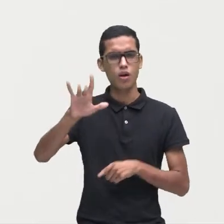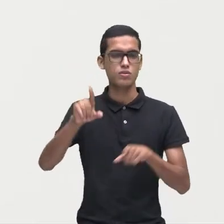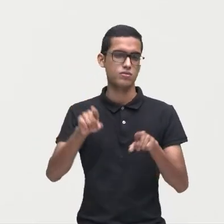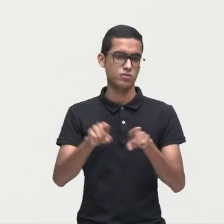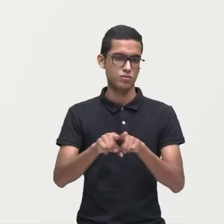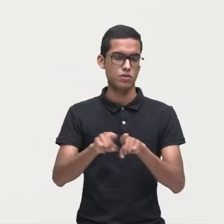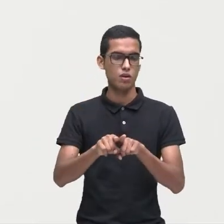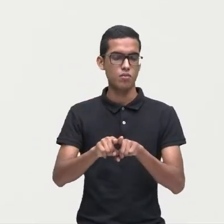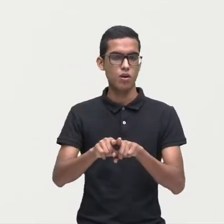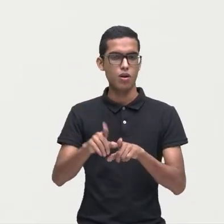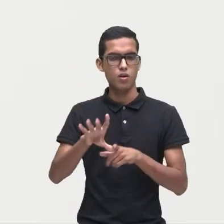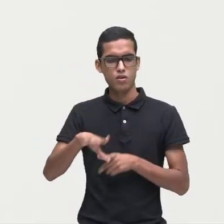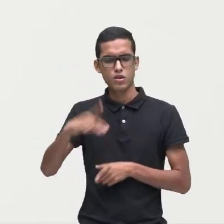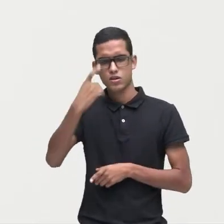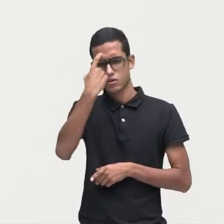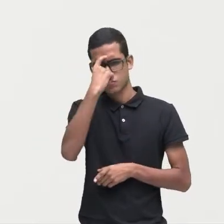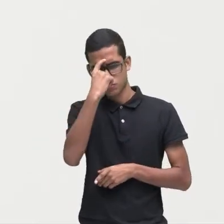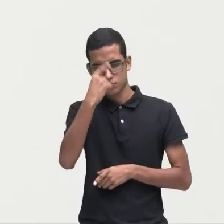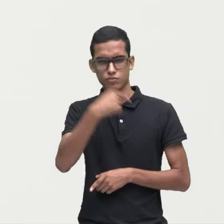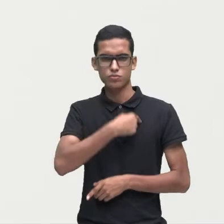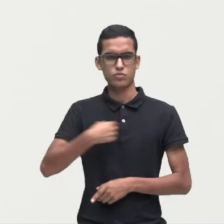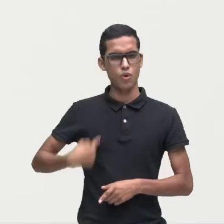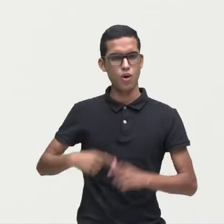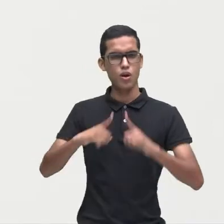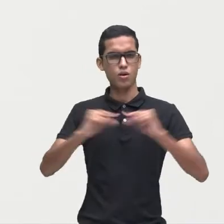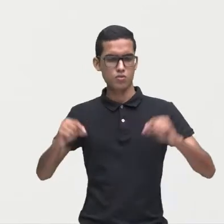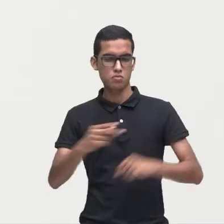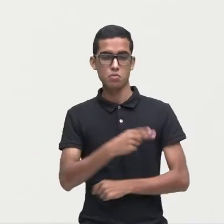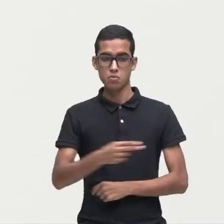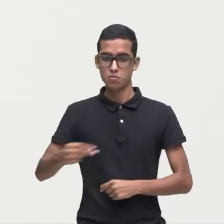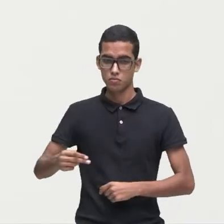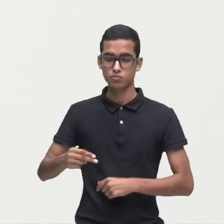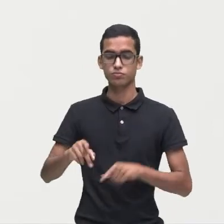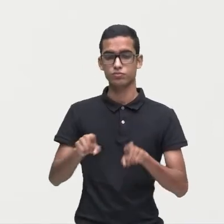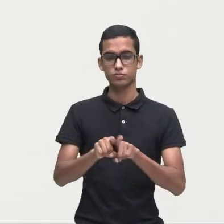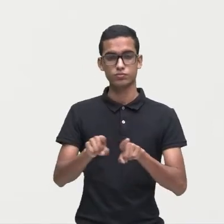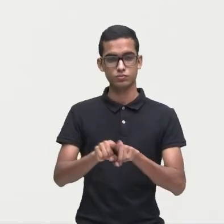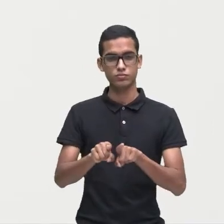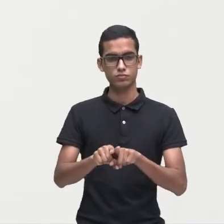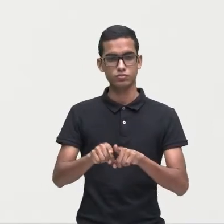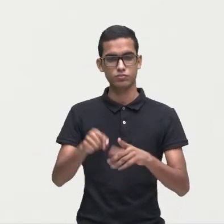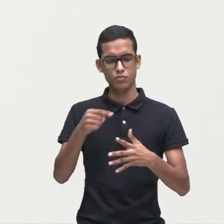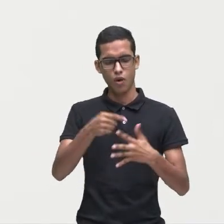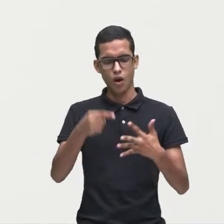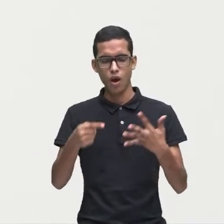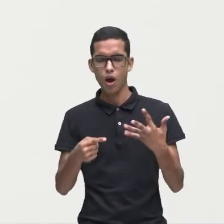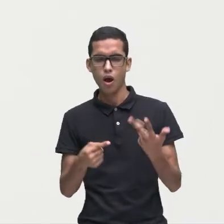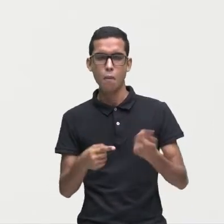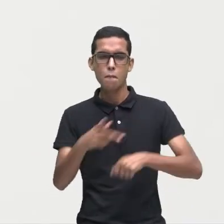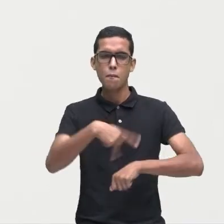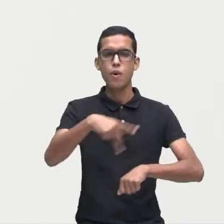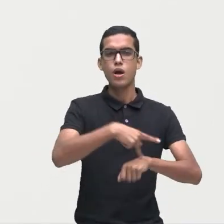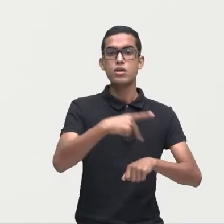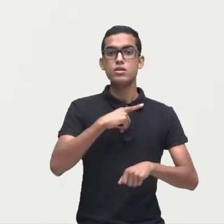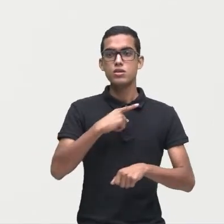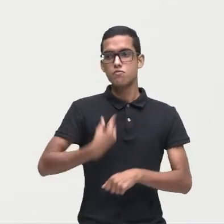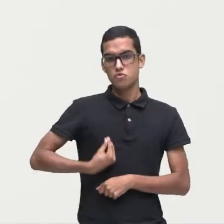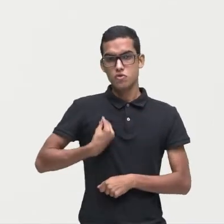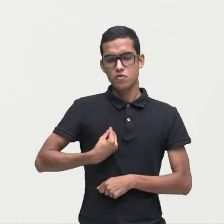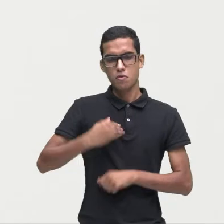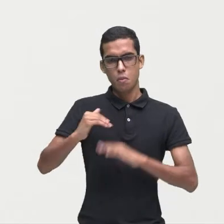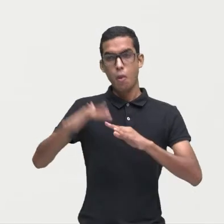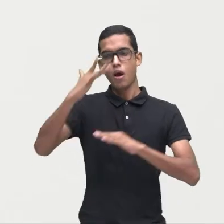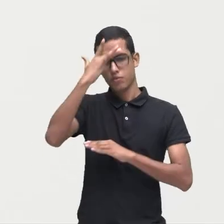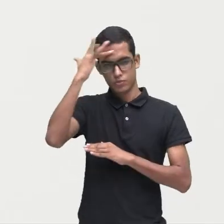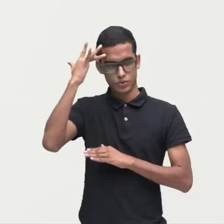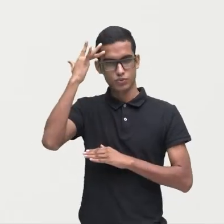Aqui a Índia, China, Japão, Indonésia. Ó, essa região do planeta concentra mais gente do que o